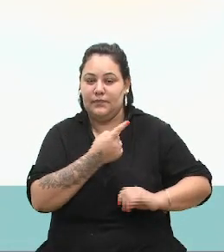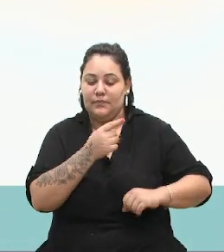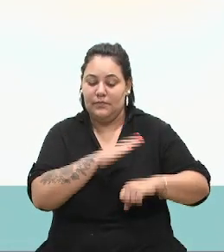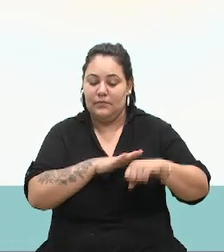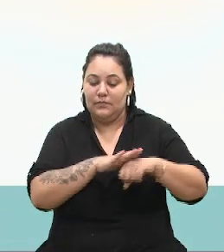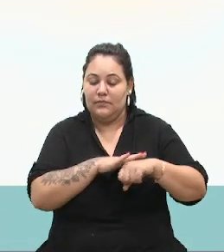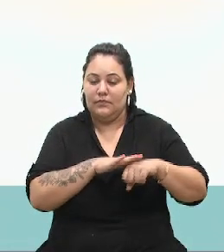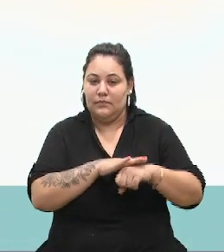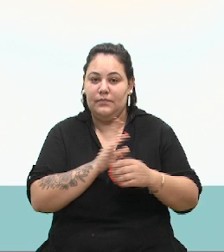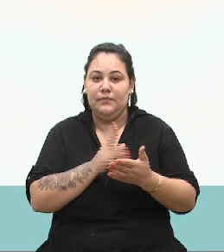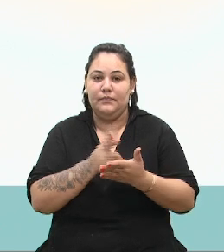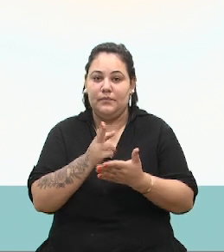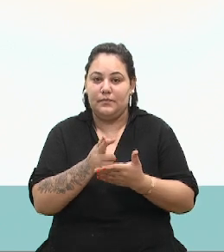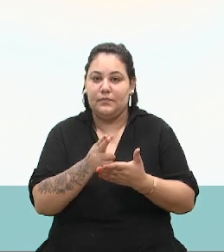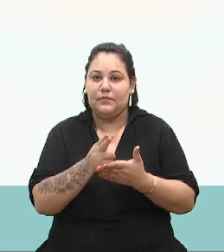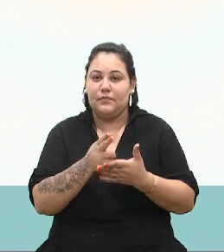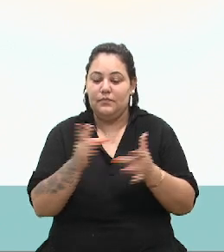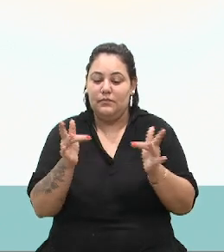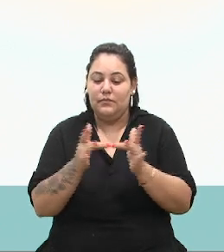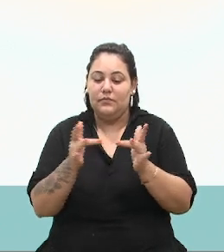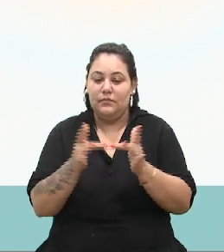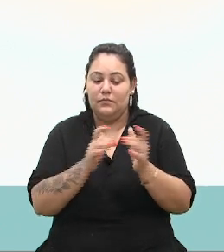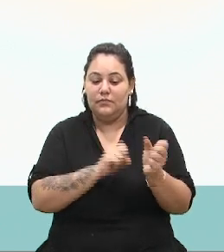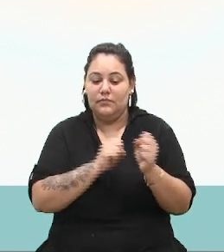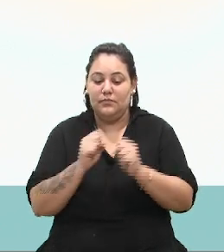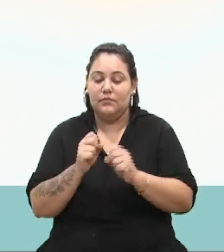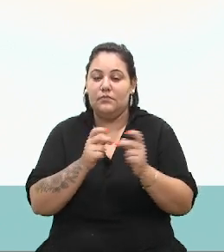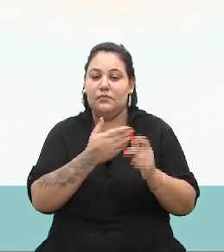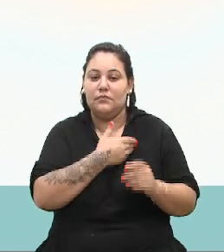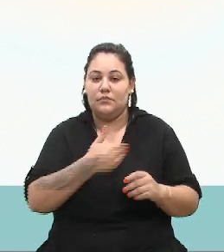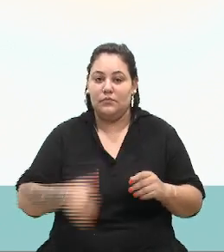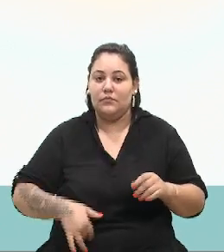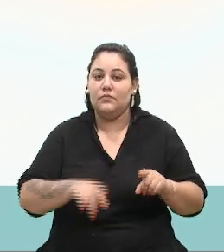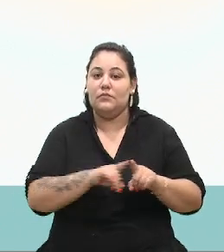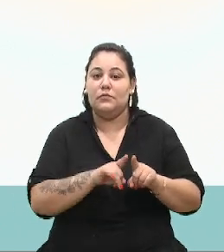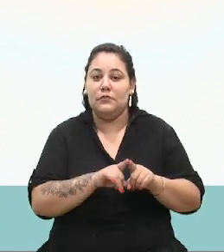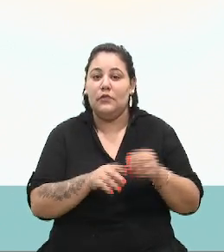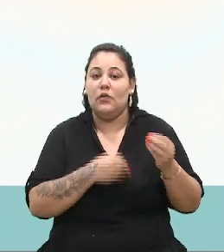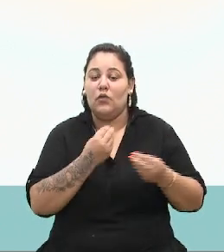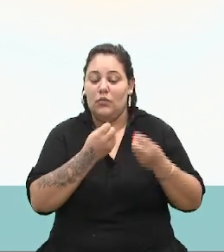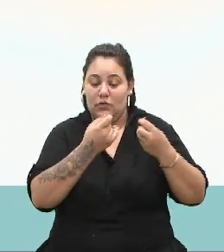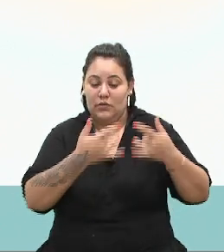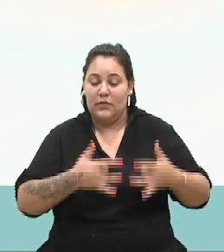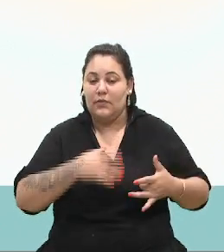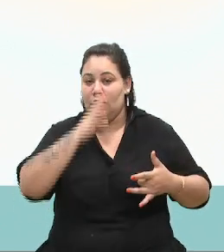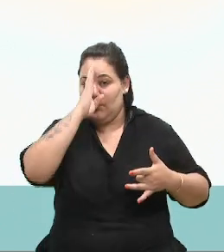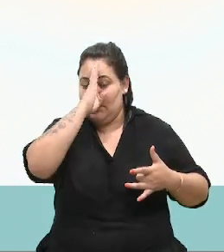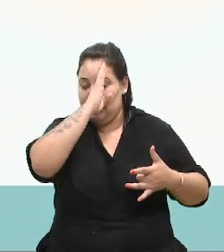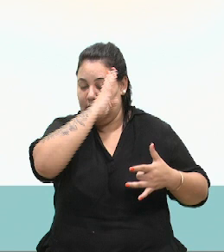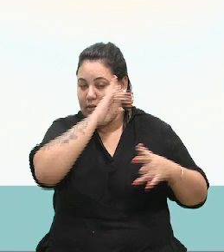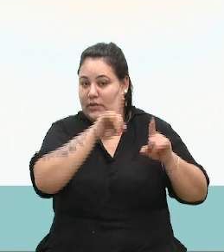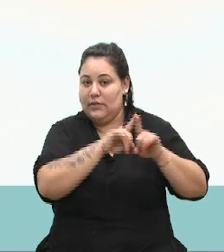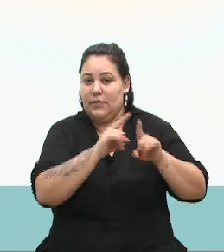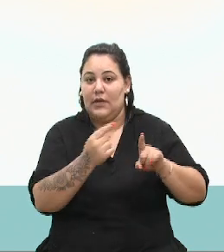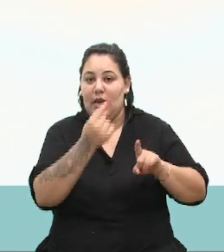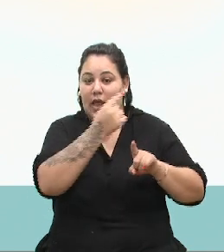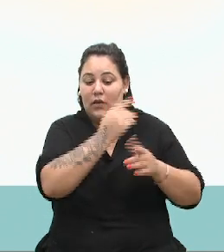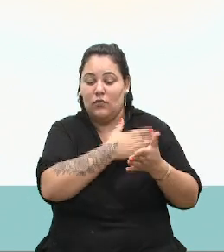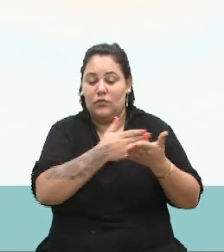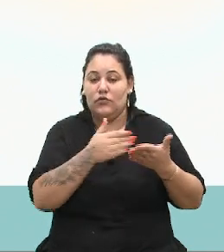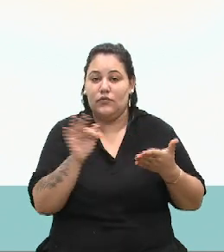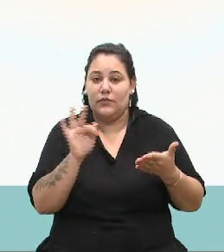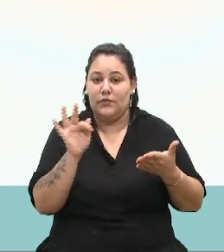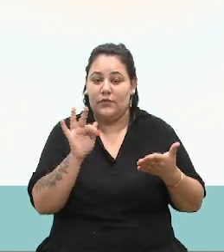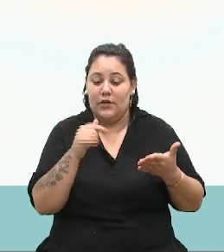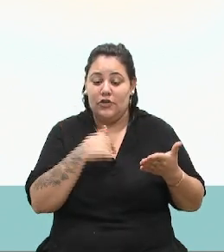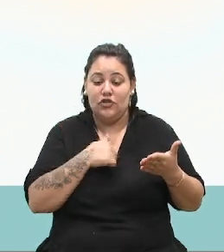cada vez maior com o poder público. Como nós tínhamos falado lá para o vereador Adriano, lá no início de fevereiro, nós estamos sempre